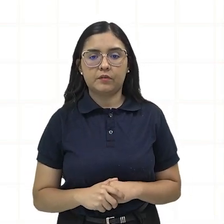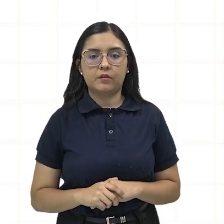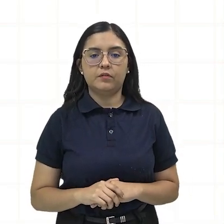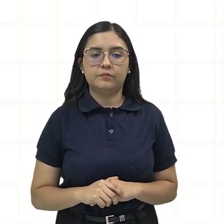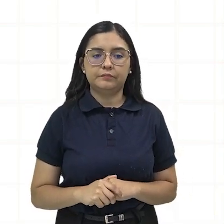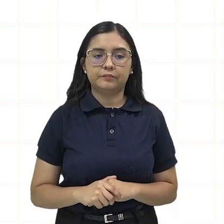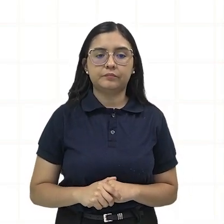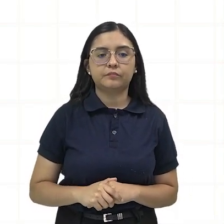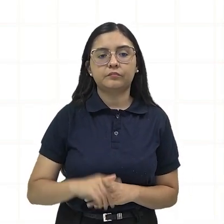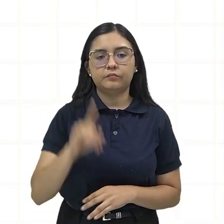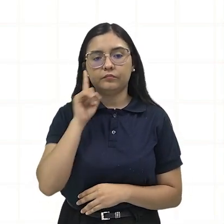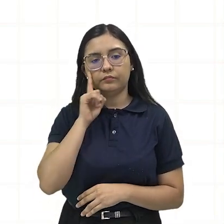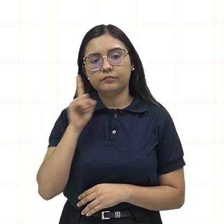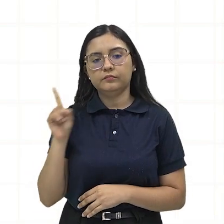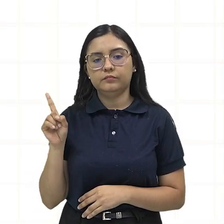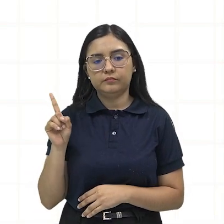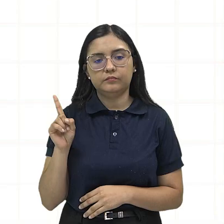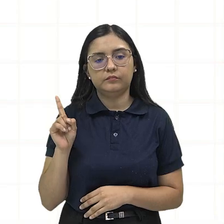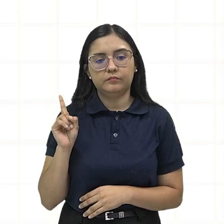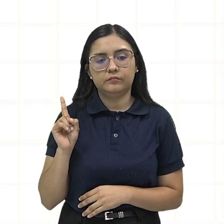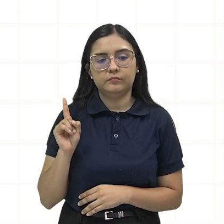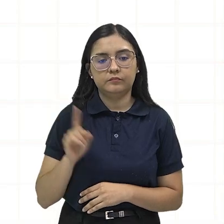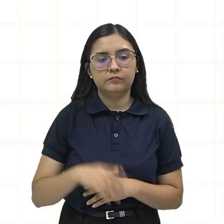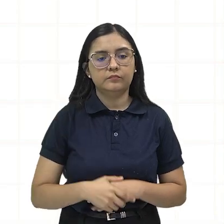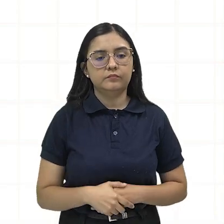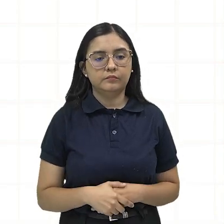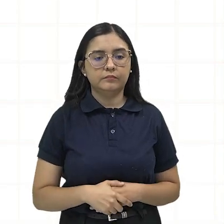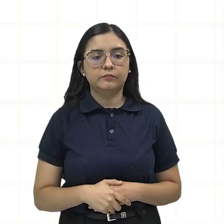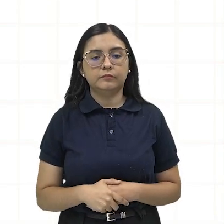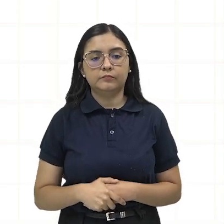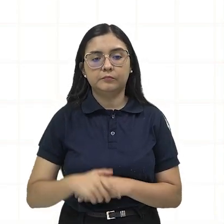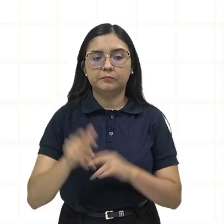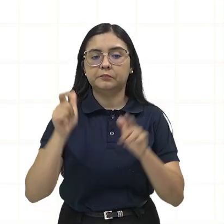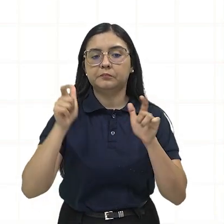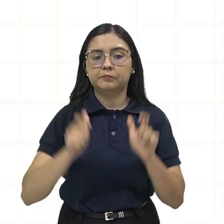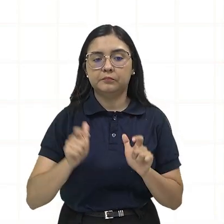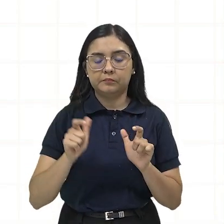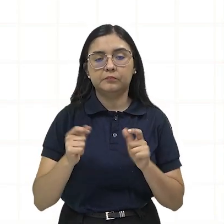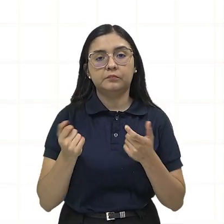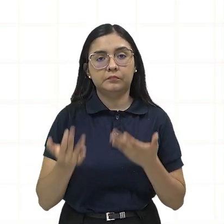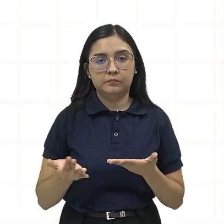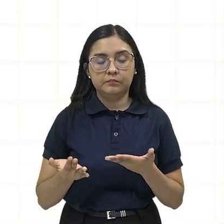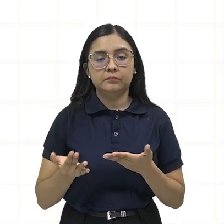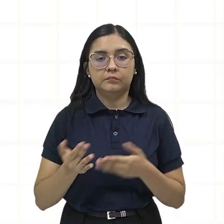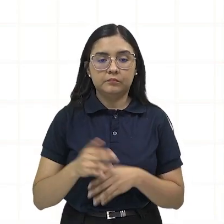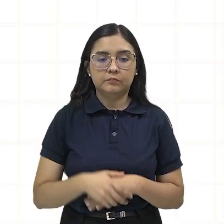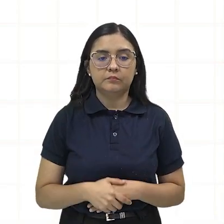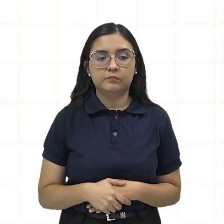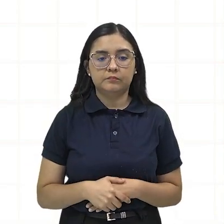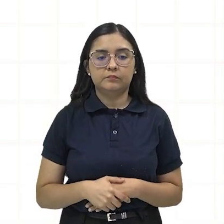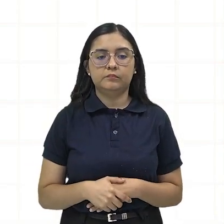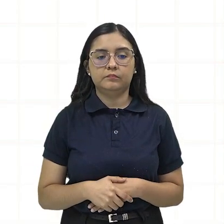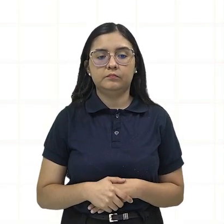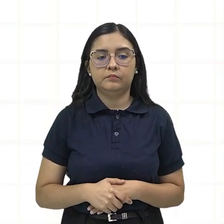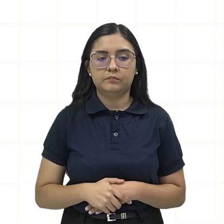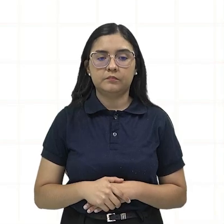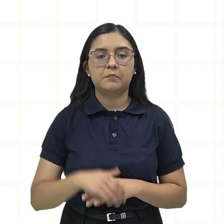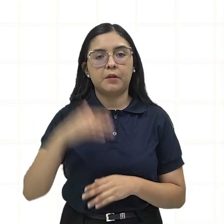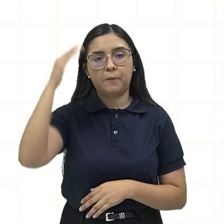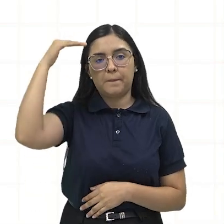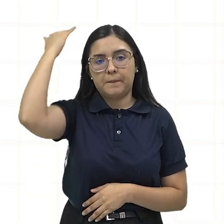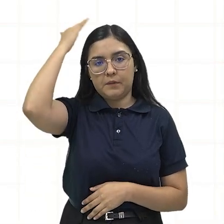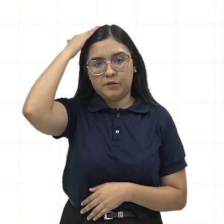a Califórnia e o Novo México, que foram territórios cedidos, entre aspas, pelo